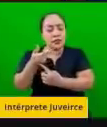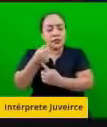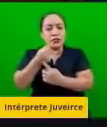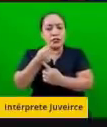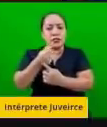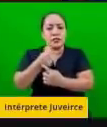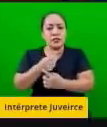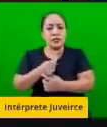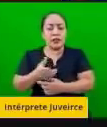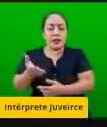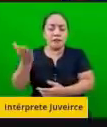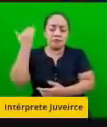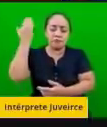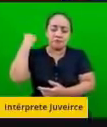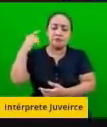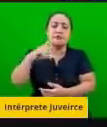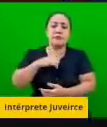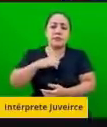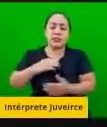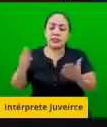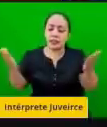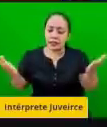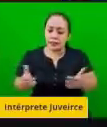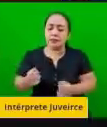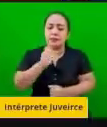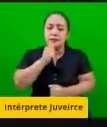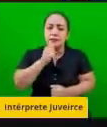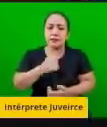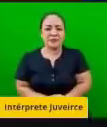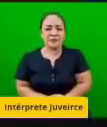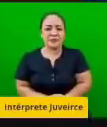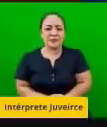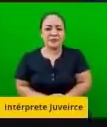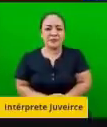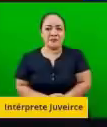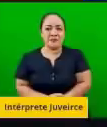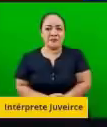Tá ok? Obrigado. Passo agora a palavra.